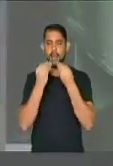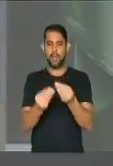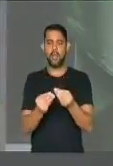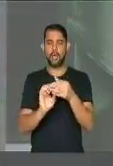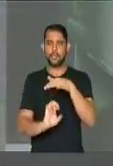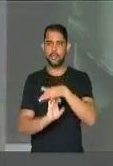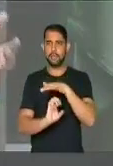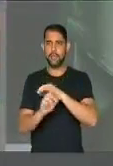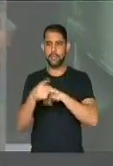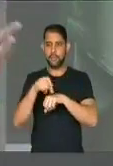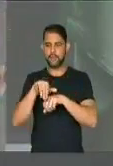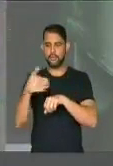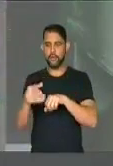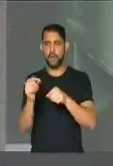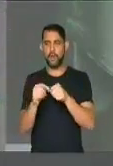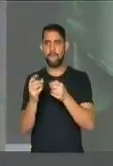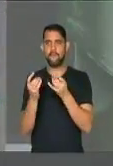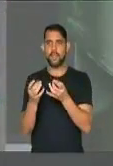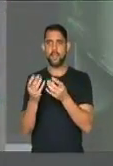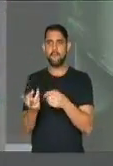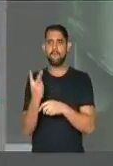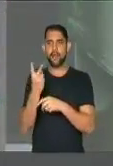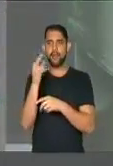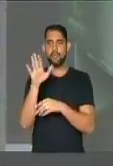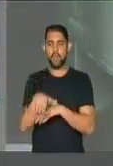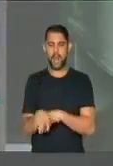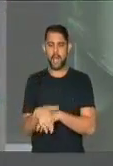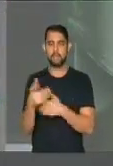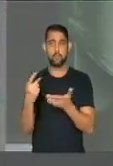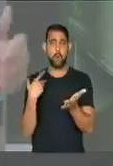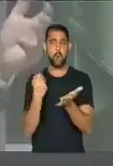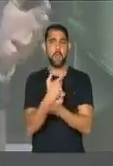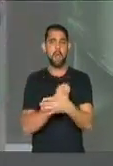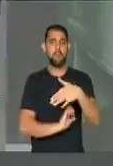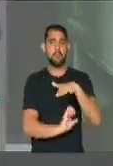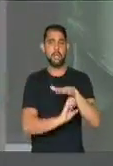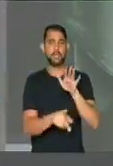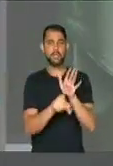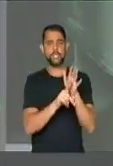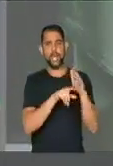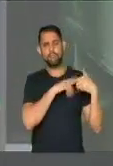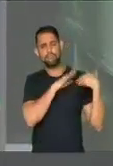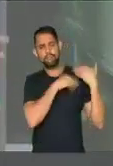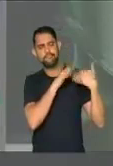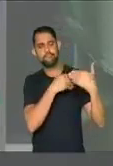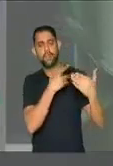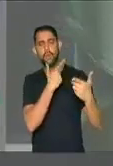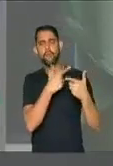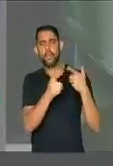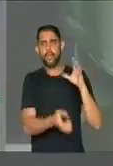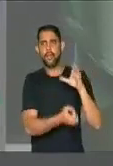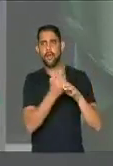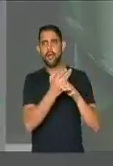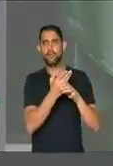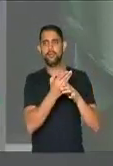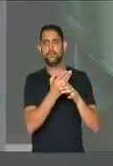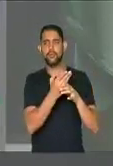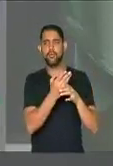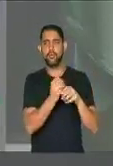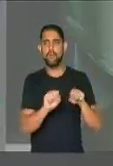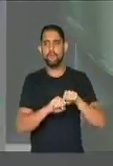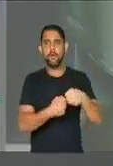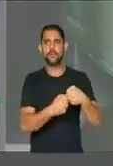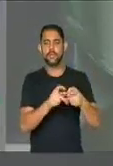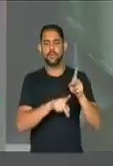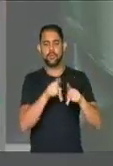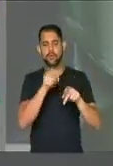ao mercado a preço de banana aquilo que é construído ao longo da nossa história com a energia dos